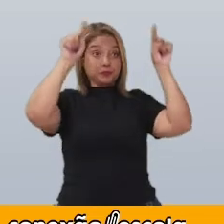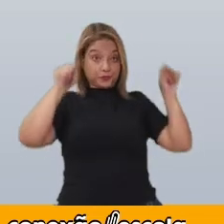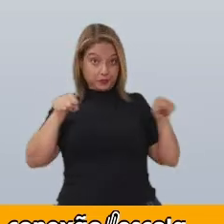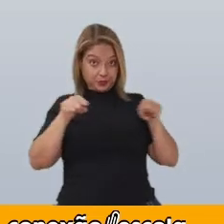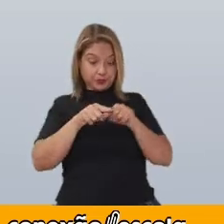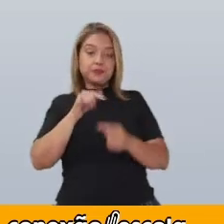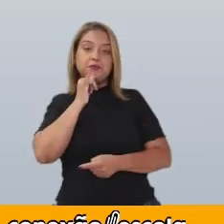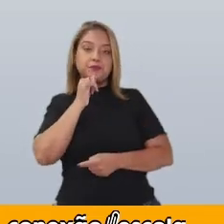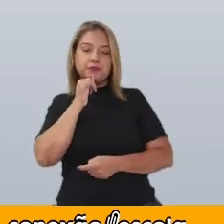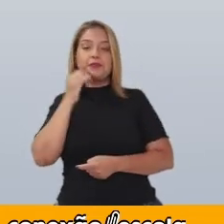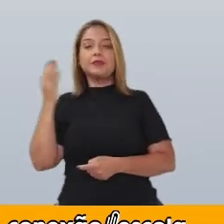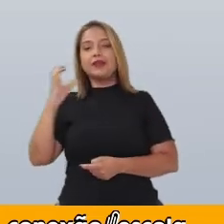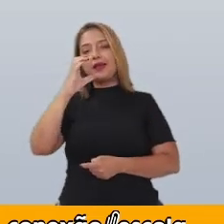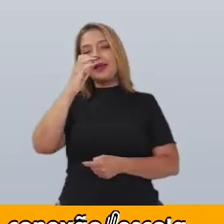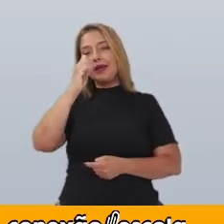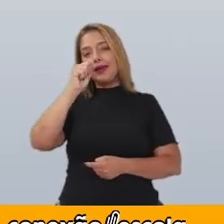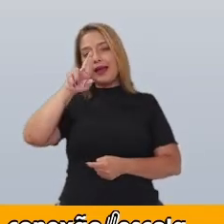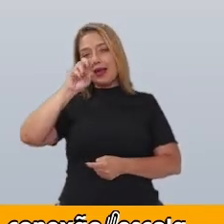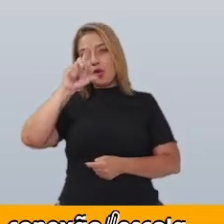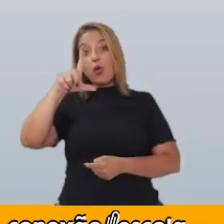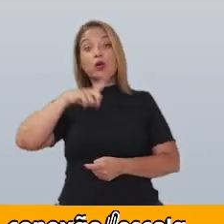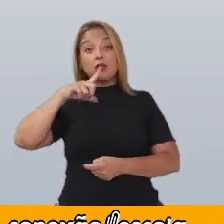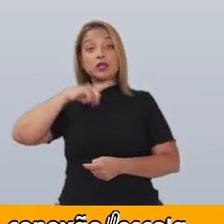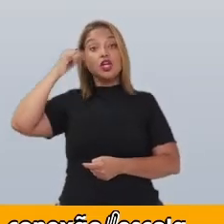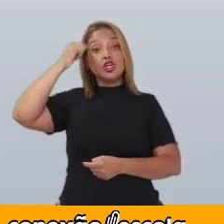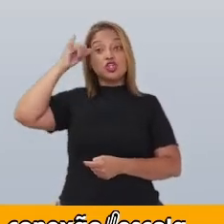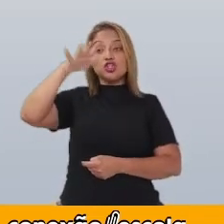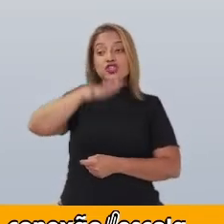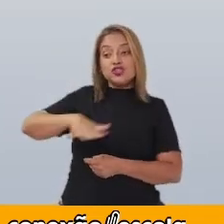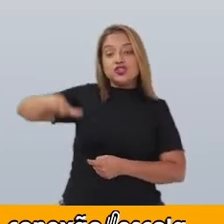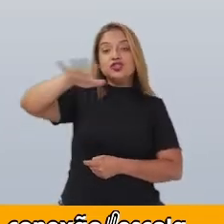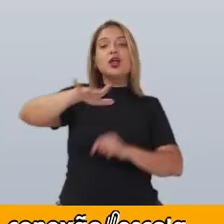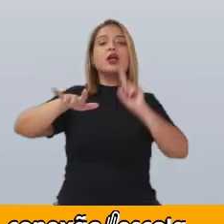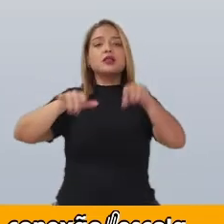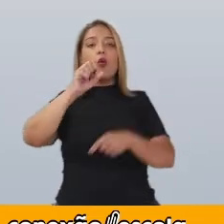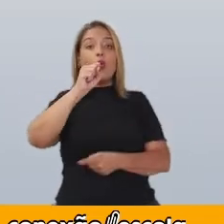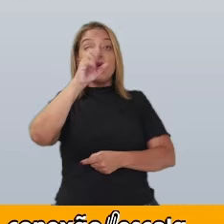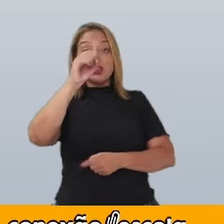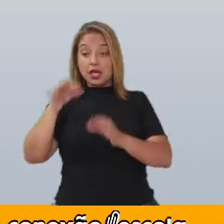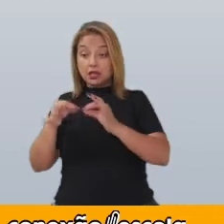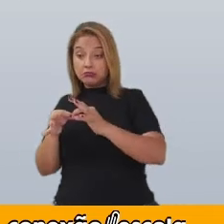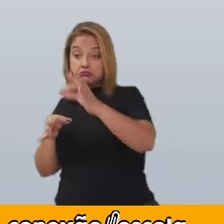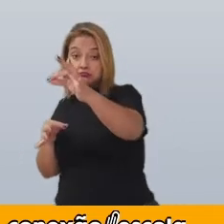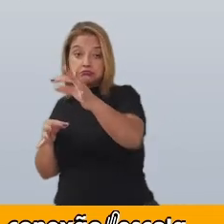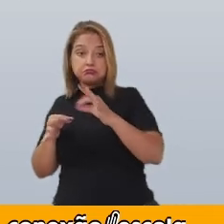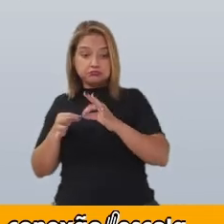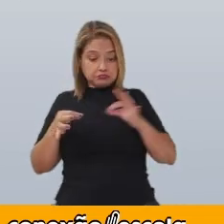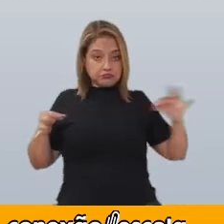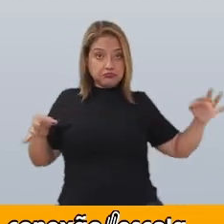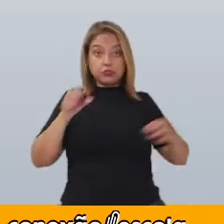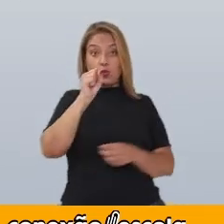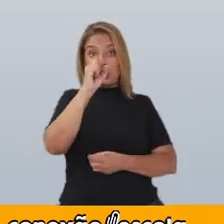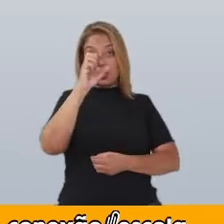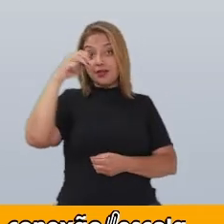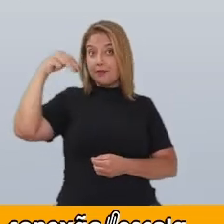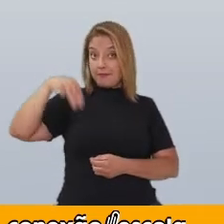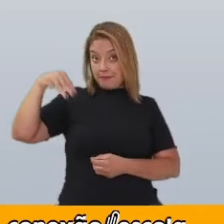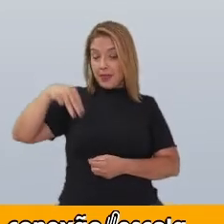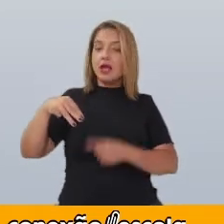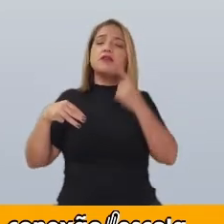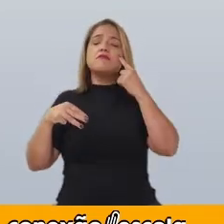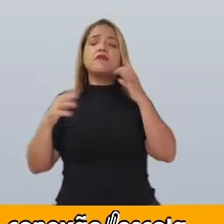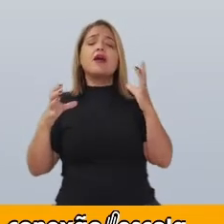uma chácara com 80 metros de cada lado. Qual é a área da chácara dela? Observe a imagem